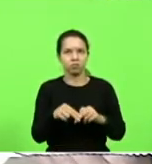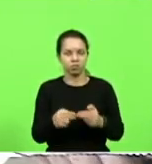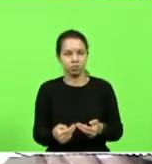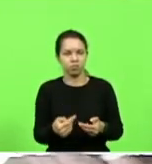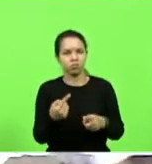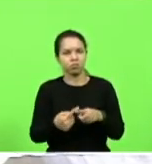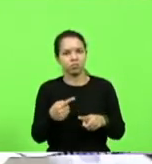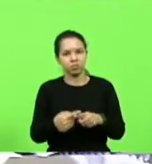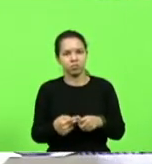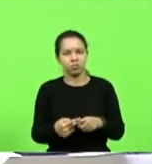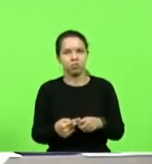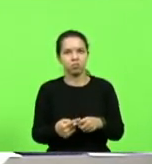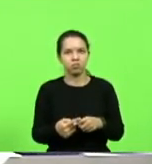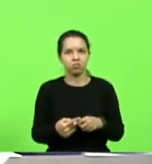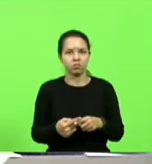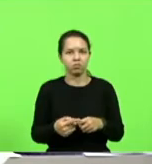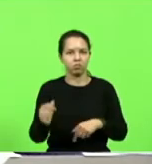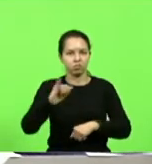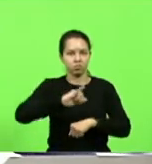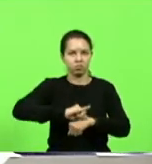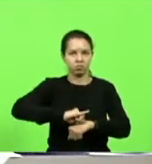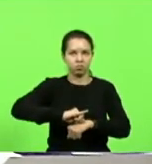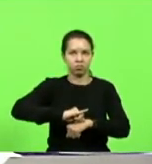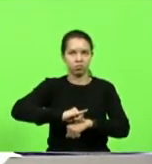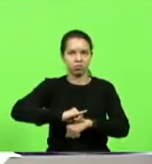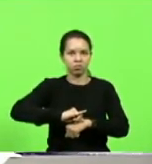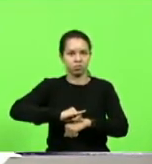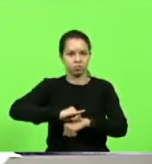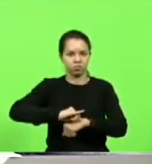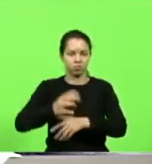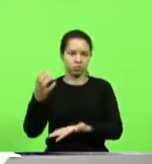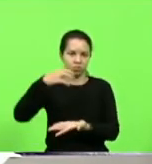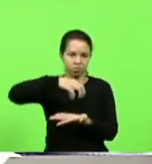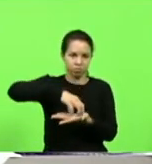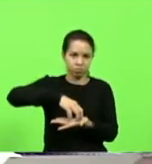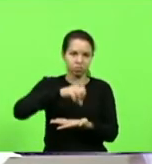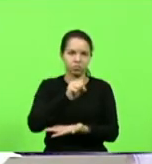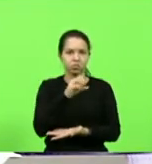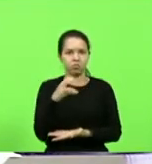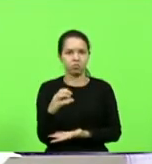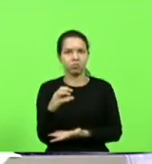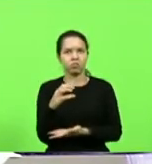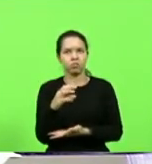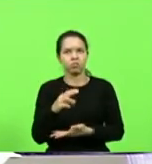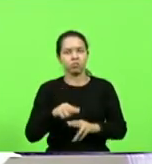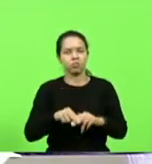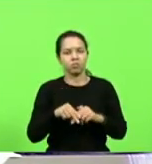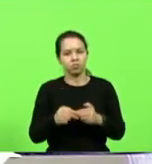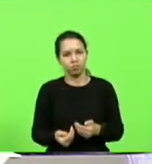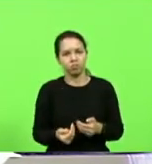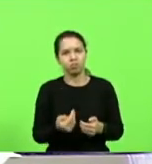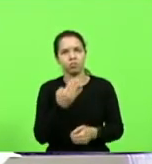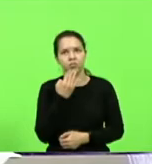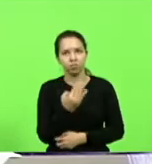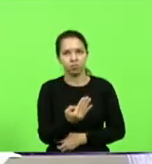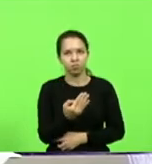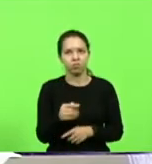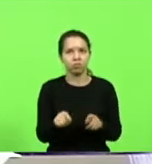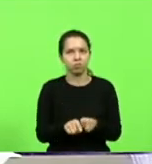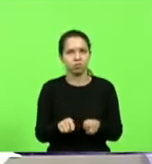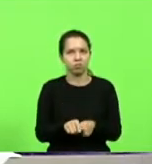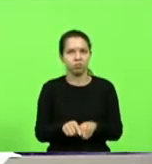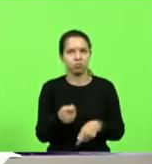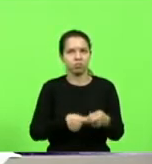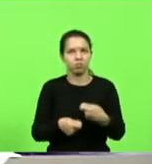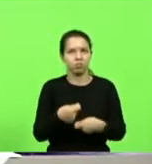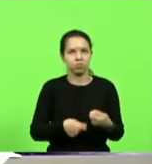cidade mais central que tem em Santa Catarina. Portanto, eu peço aqui também para que a administração